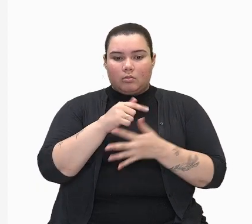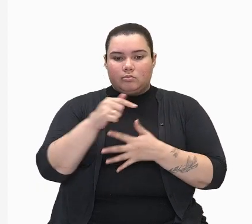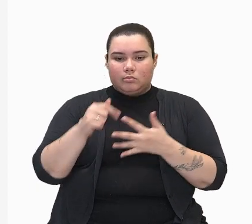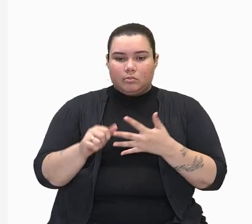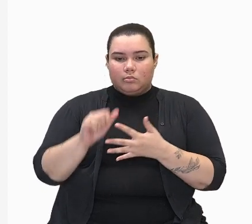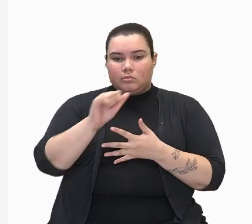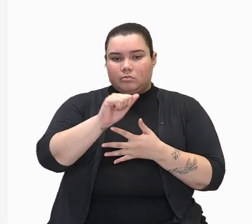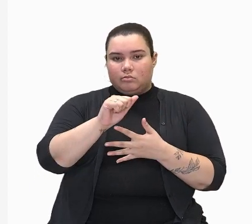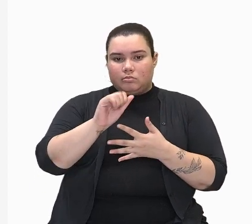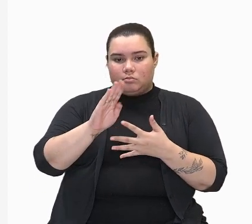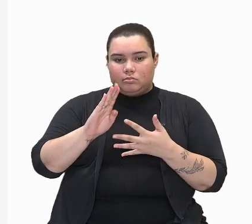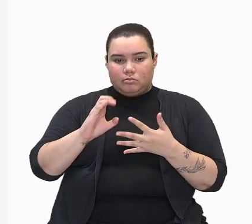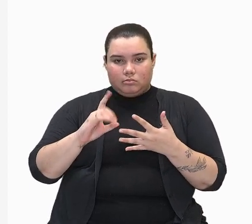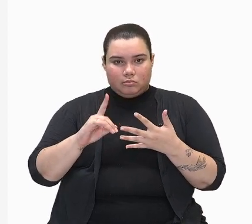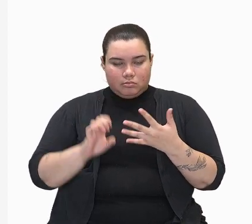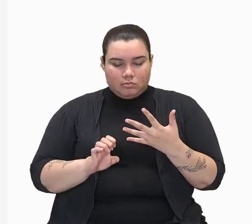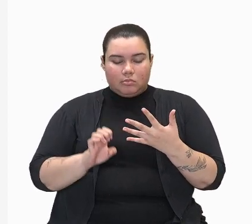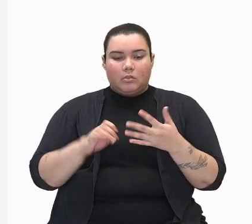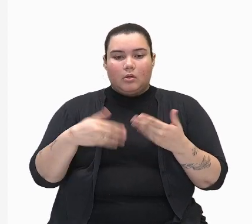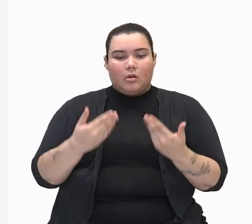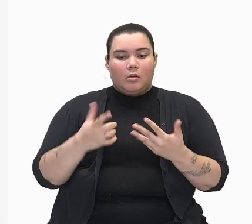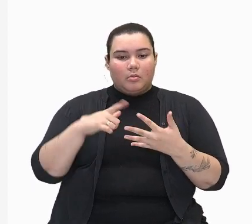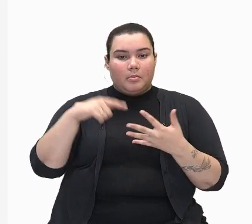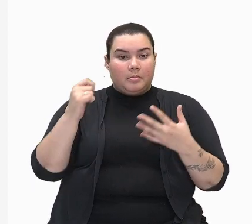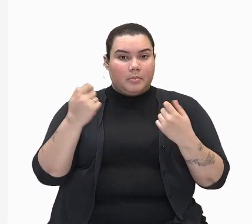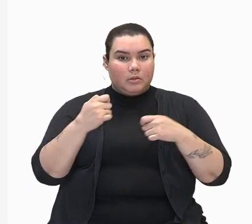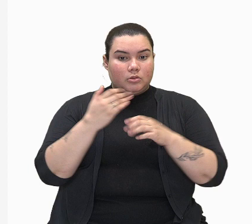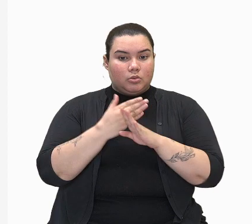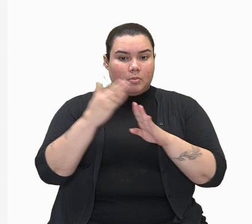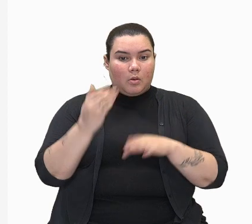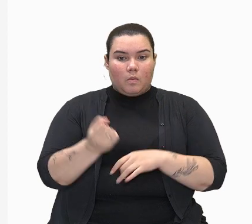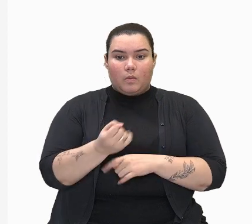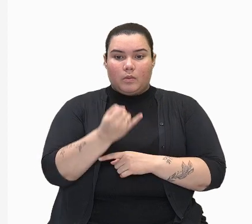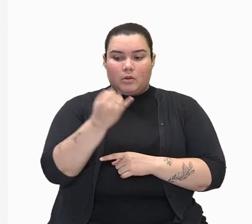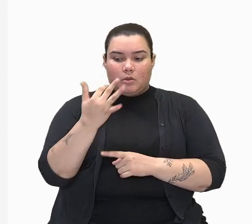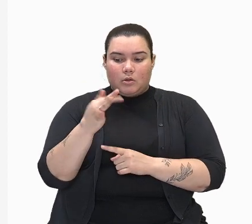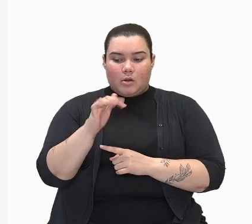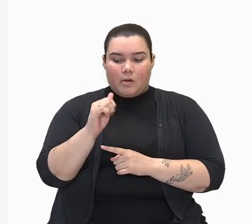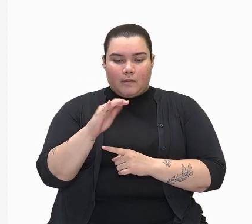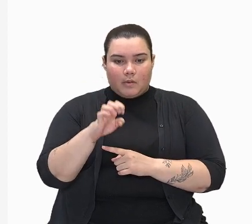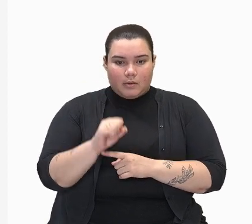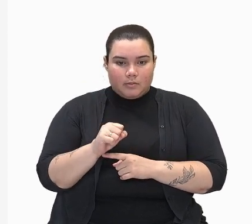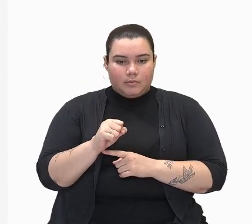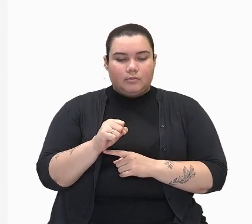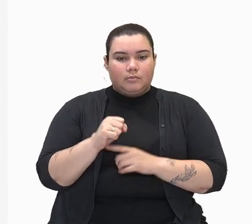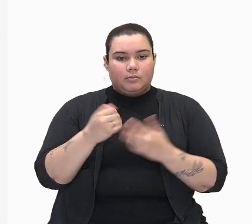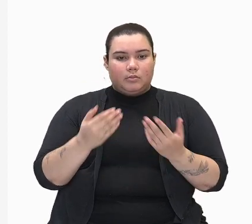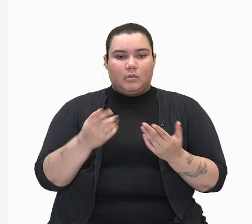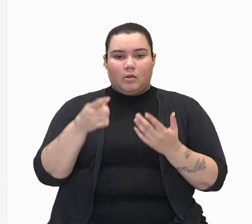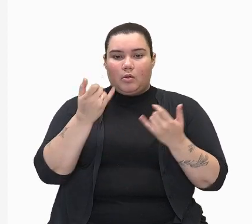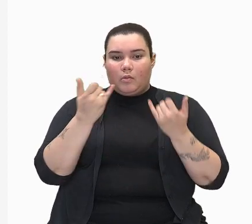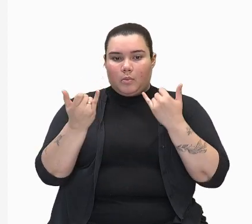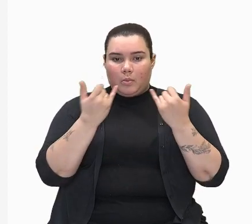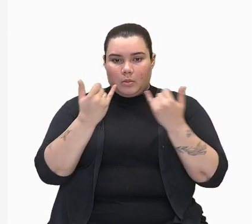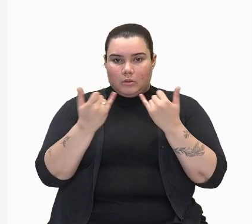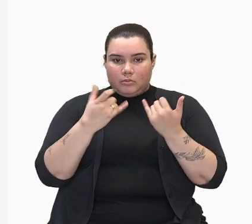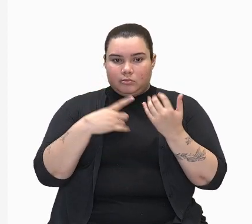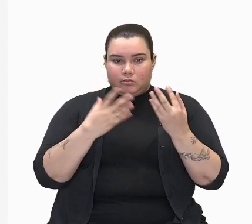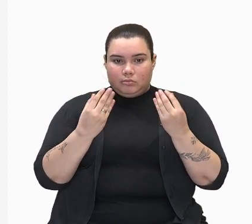né? Para a gente determinar, então, a quantidade de faces, nós vamos pegar, então, essas